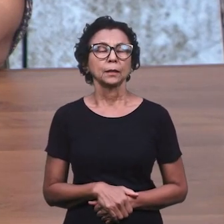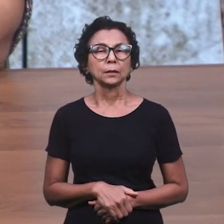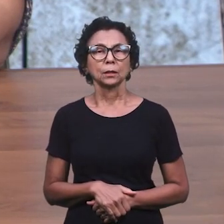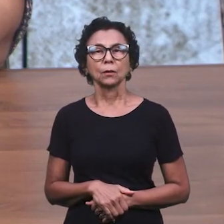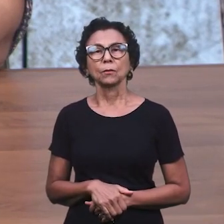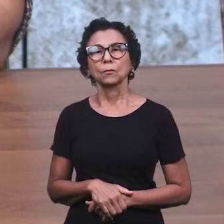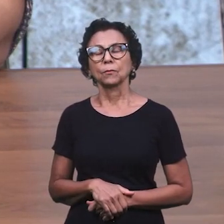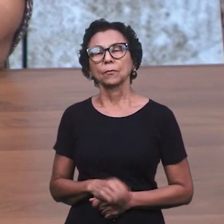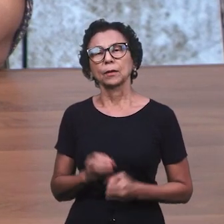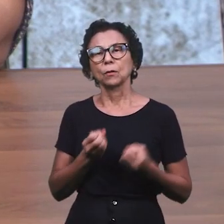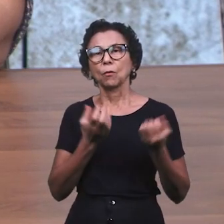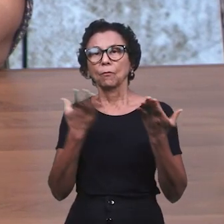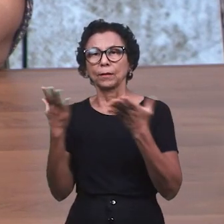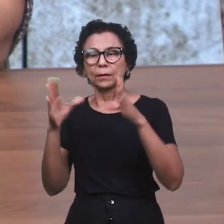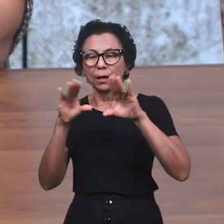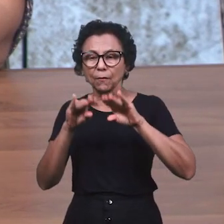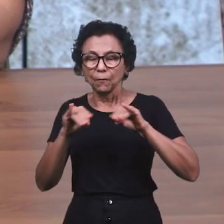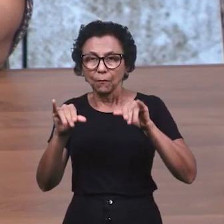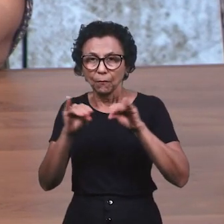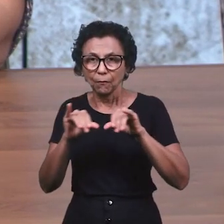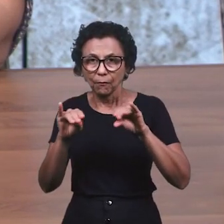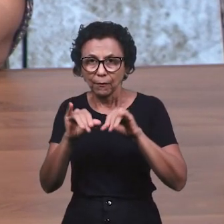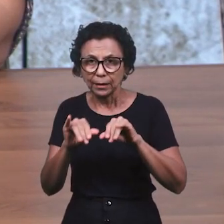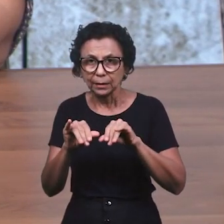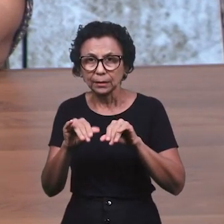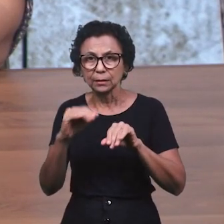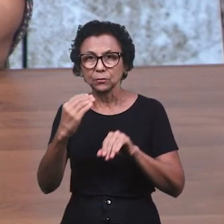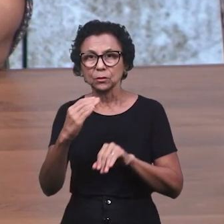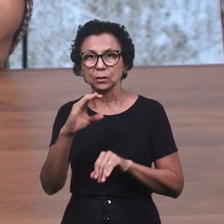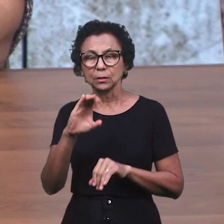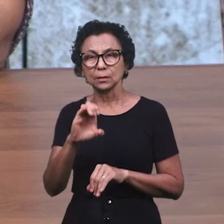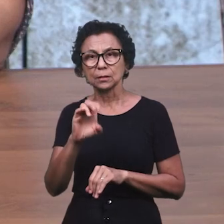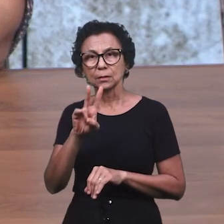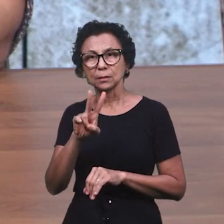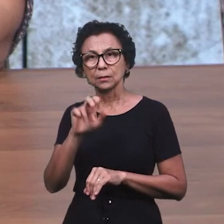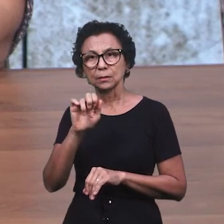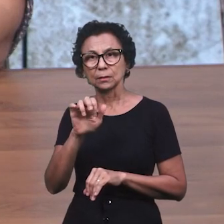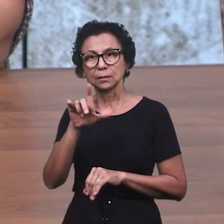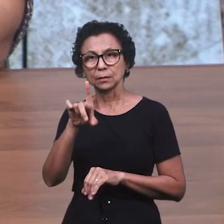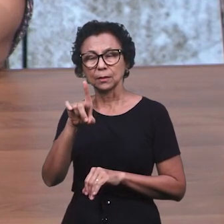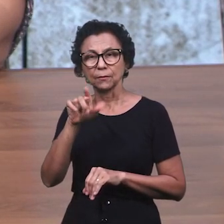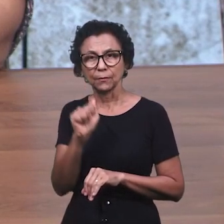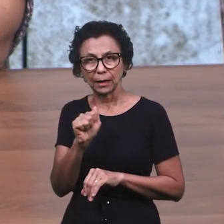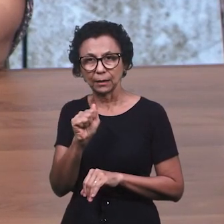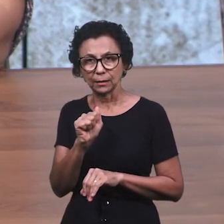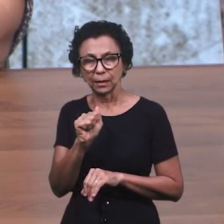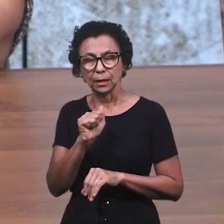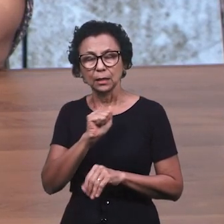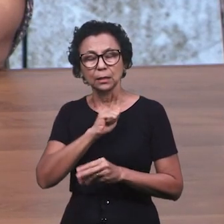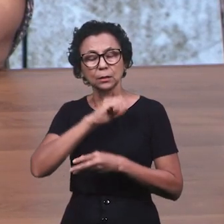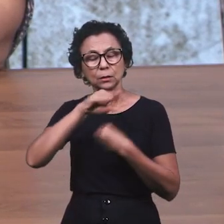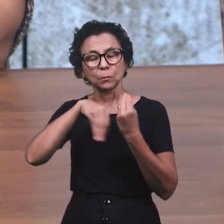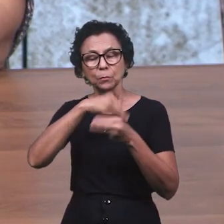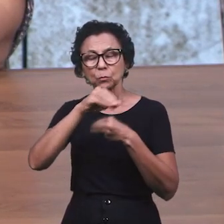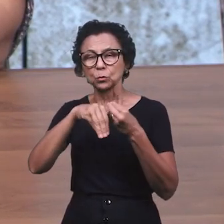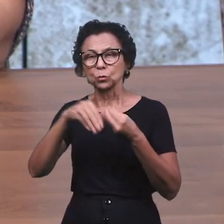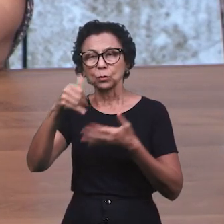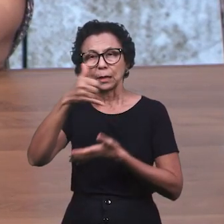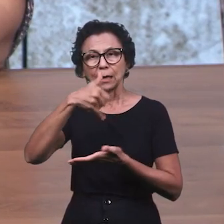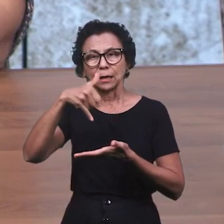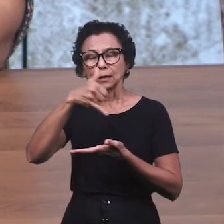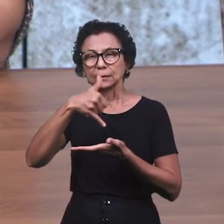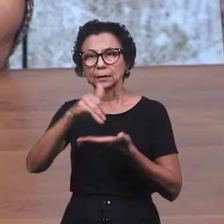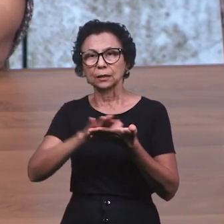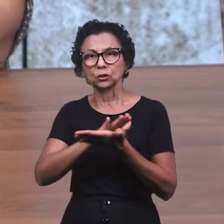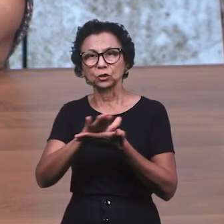de cevada, sobre a qual não deitará azeite, nem sobre ela porá incenso, porquanto